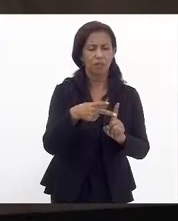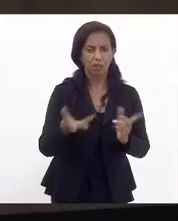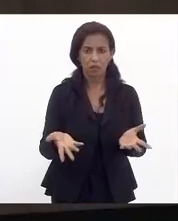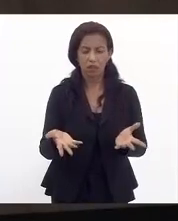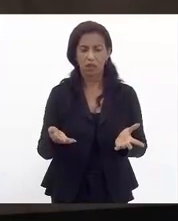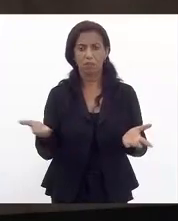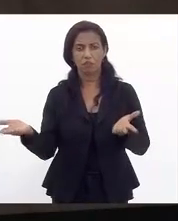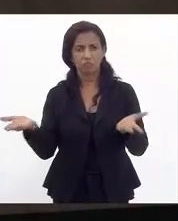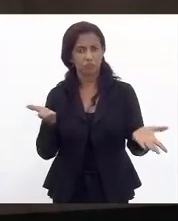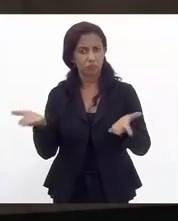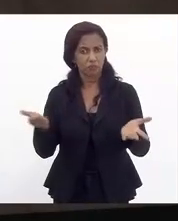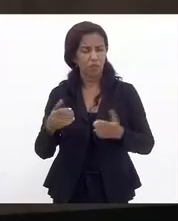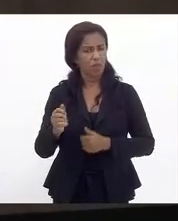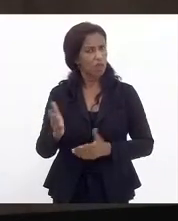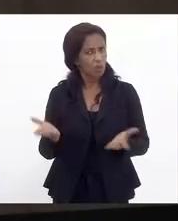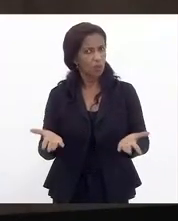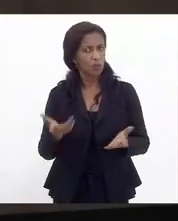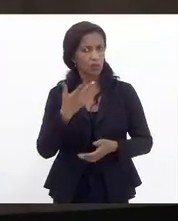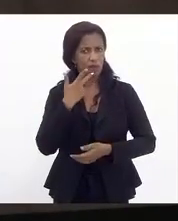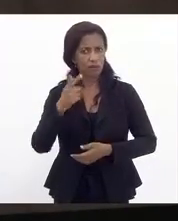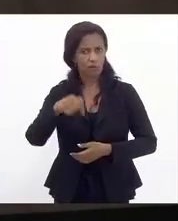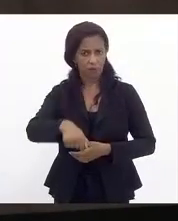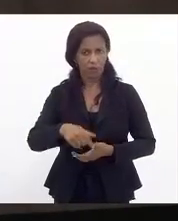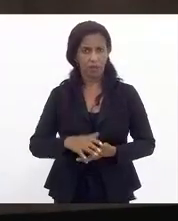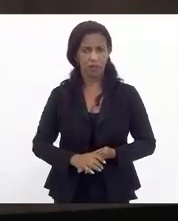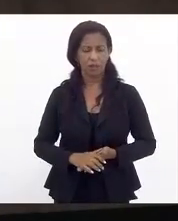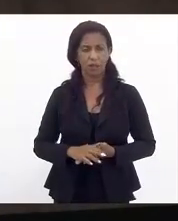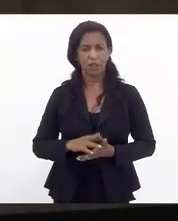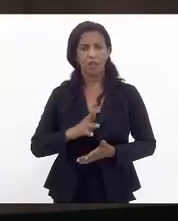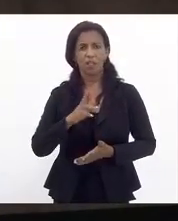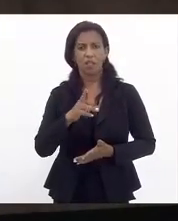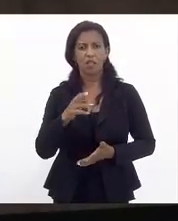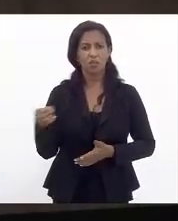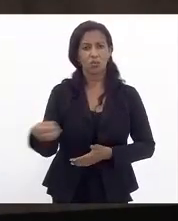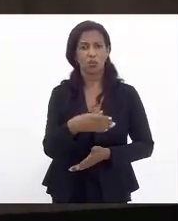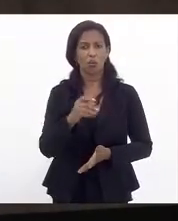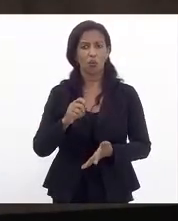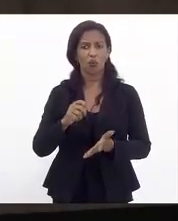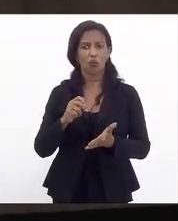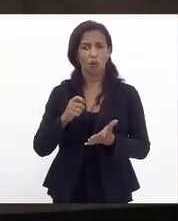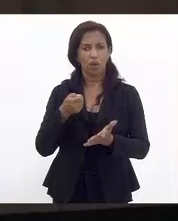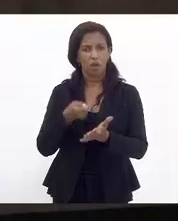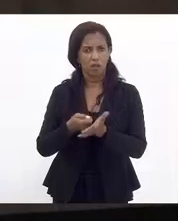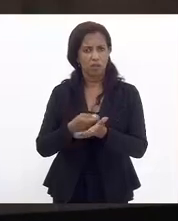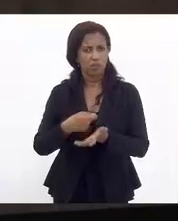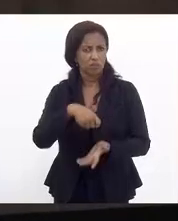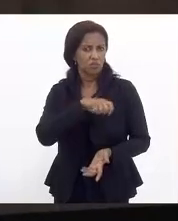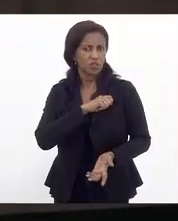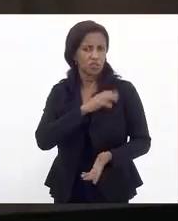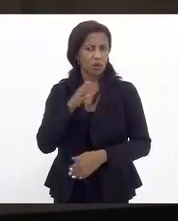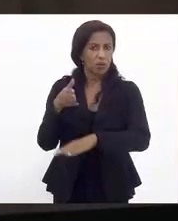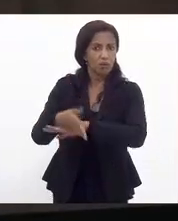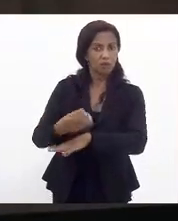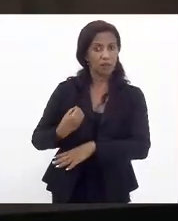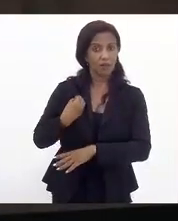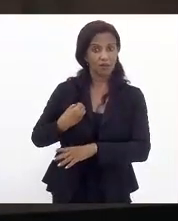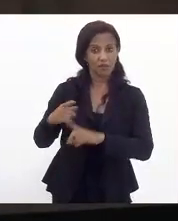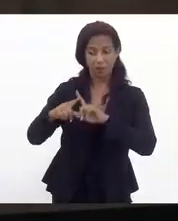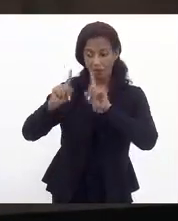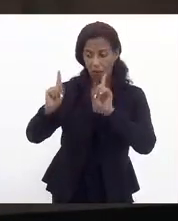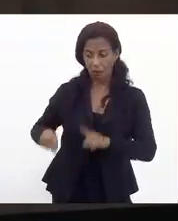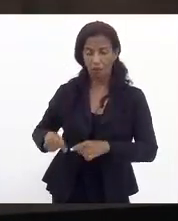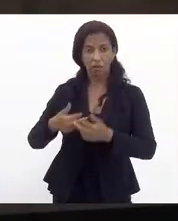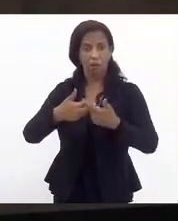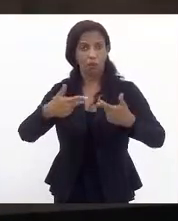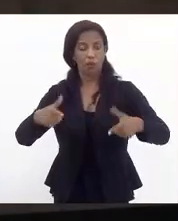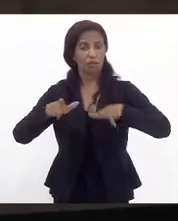né Ou seja eu queria deixar claro aqui que esse novo regime de recuperação fiscal que mexe um direitos dos Servidores e na